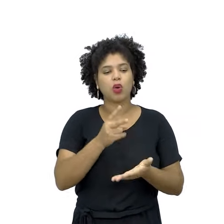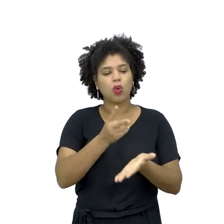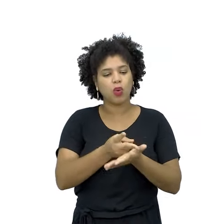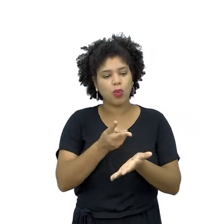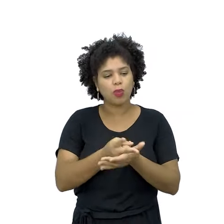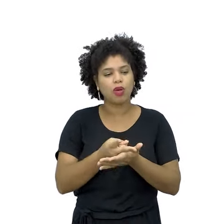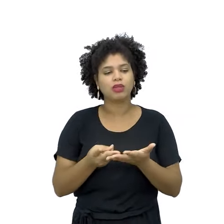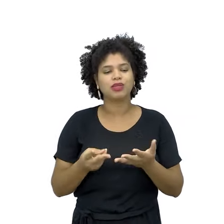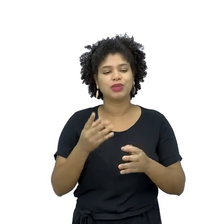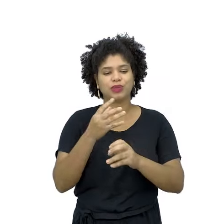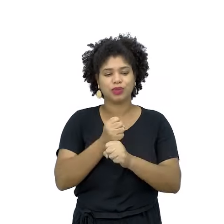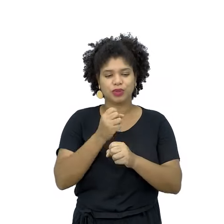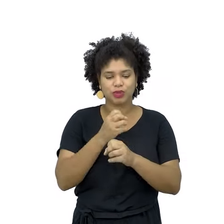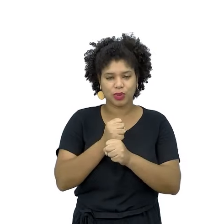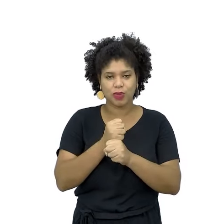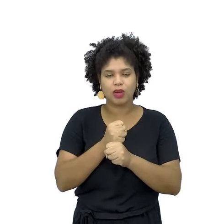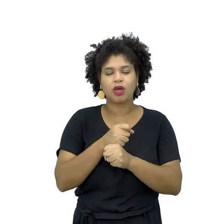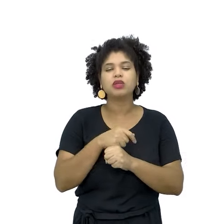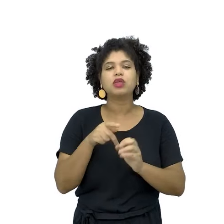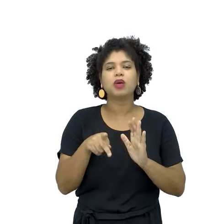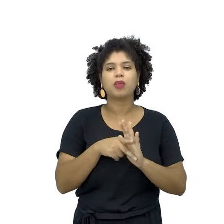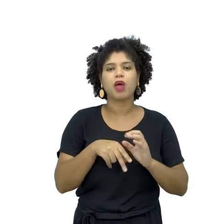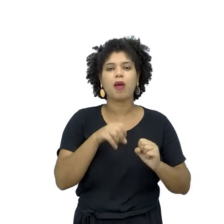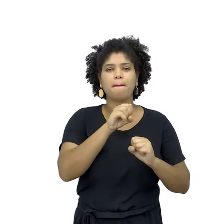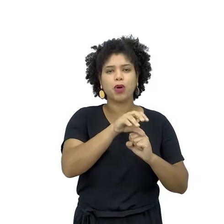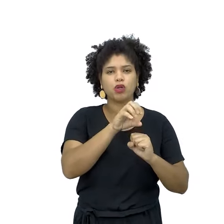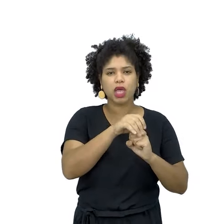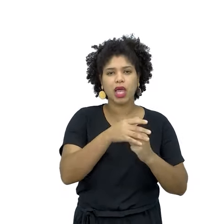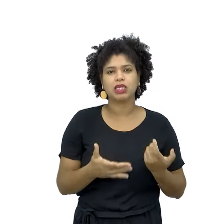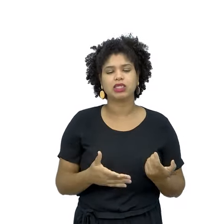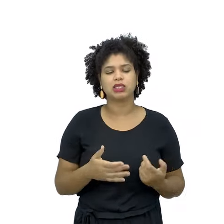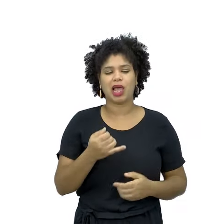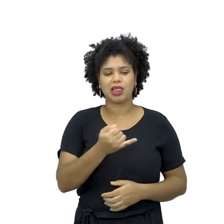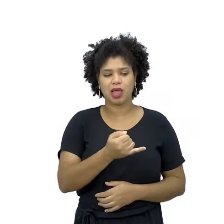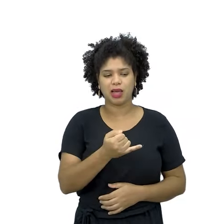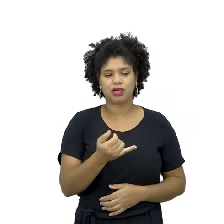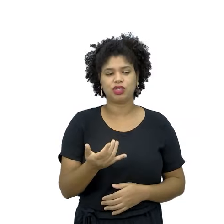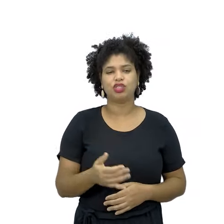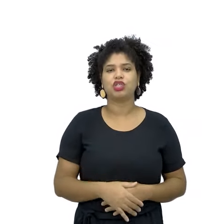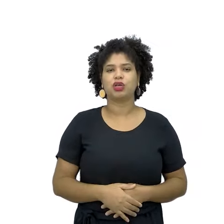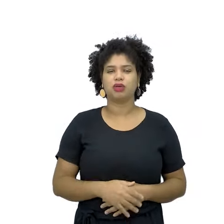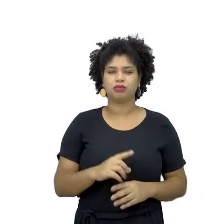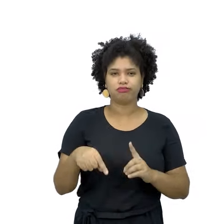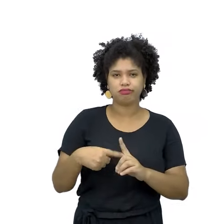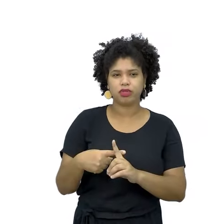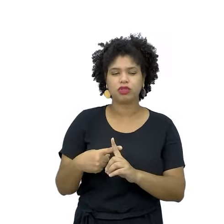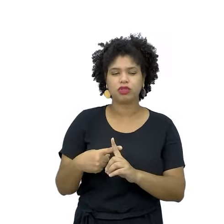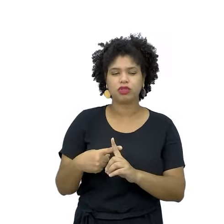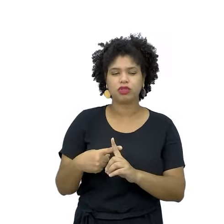fator, calcular as potências, expoentes negativos e negativos e positivos, calcular